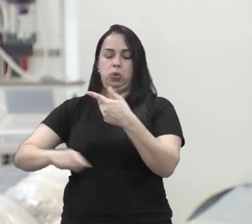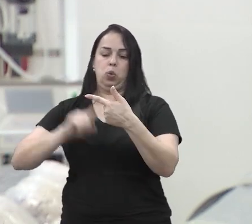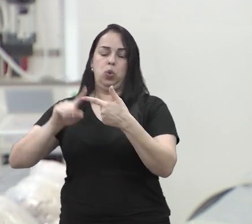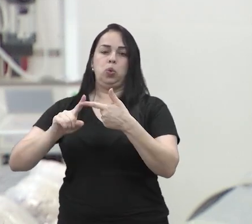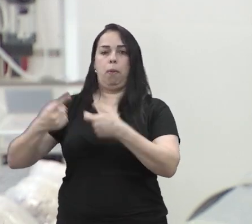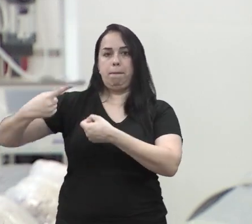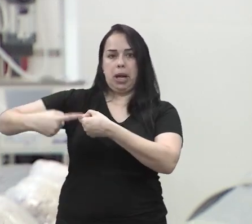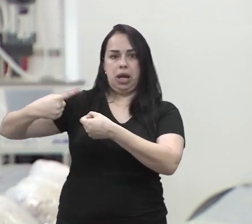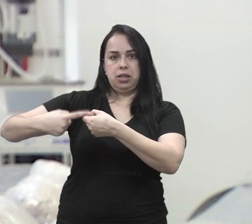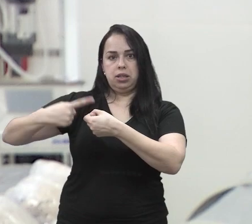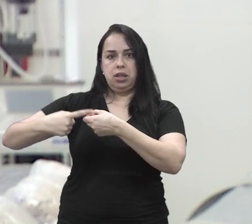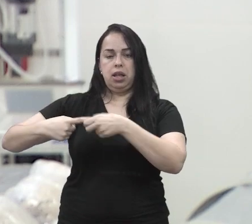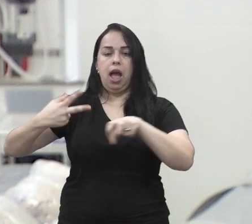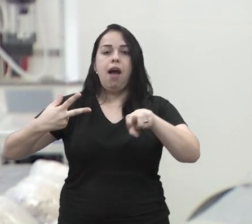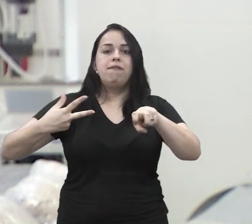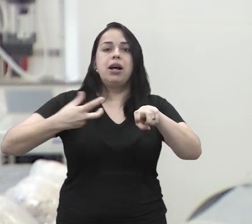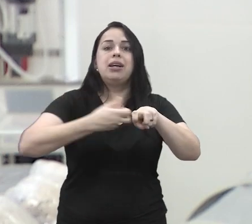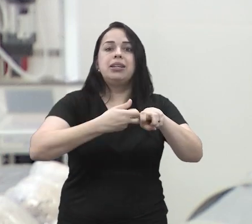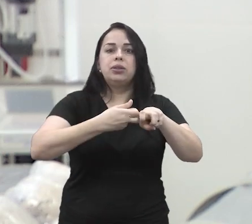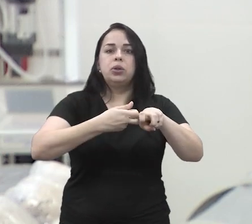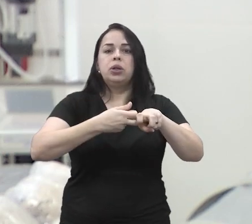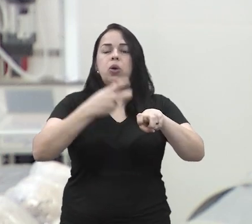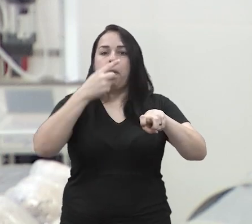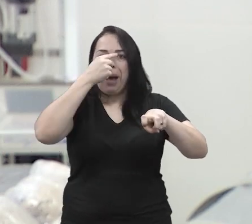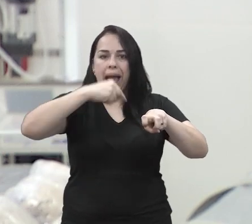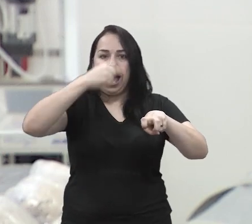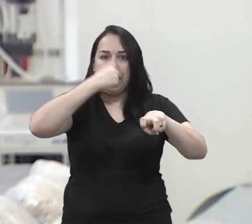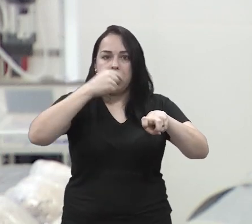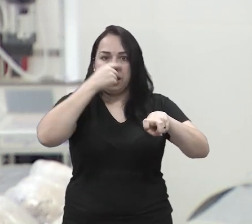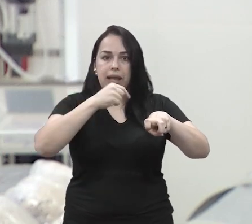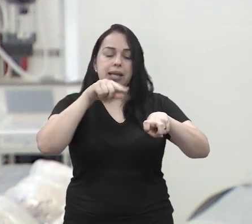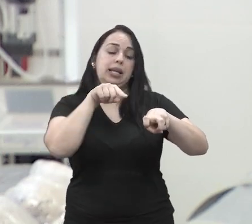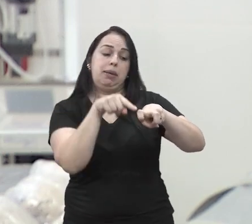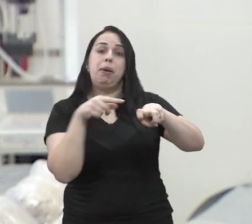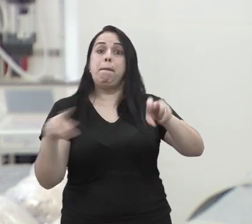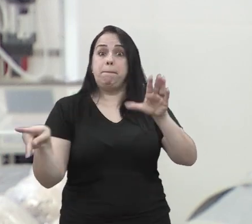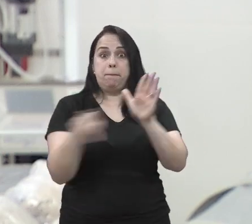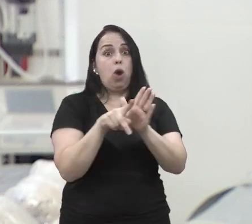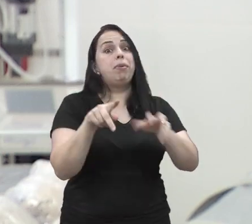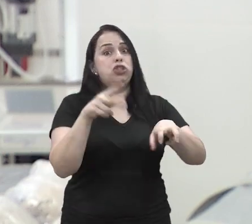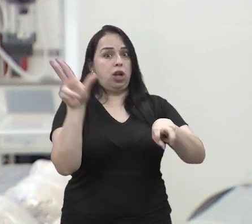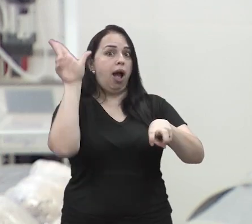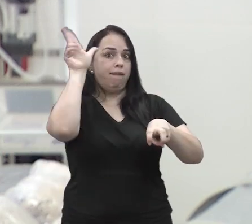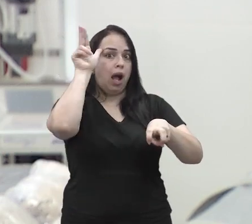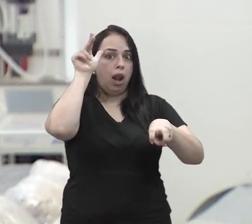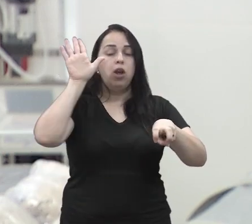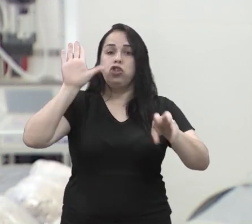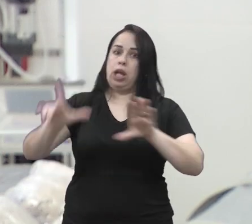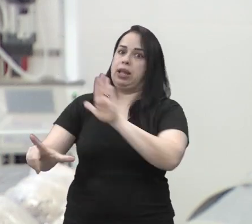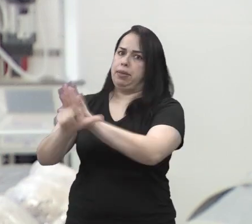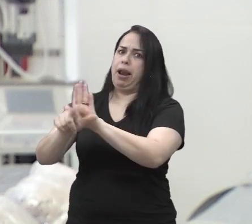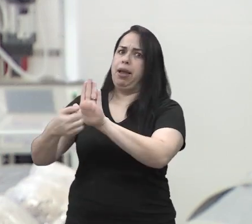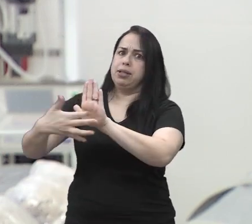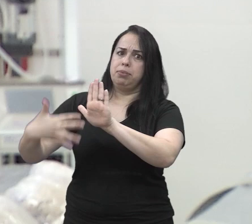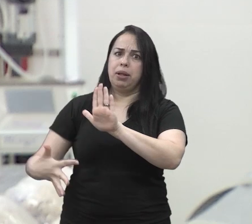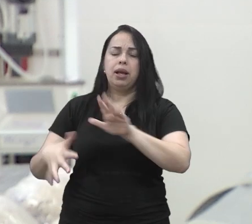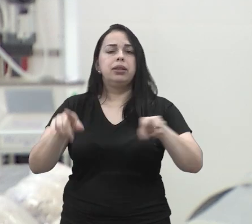federação, estado, município, é a vacinação contra a gripe equina, influenza. É